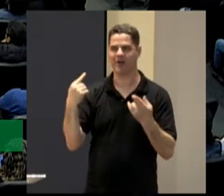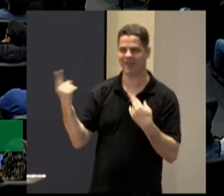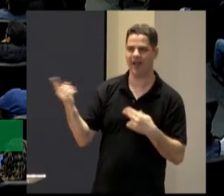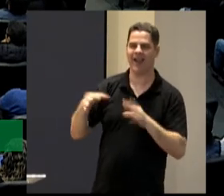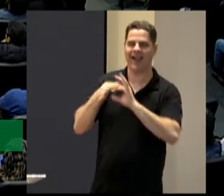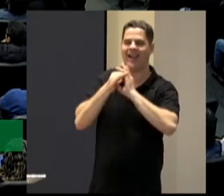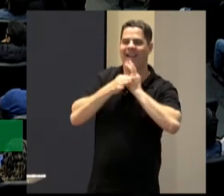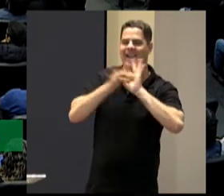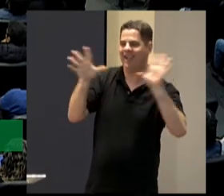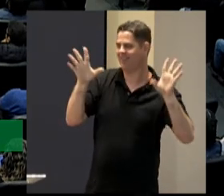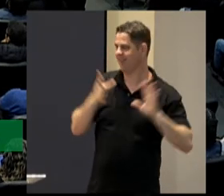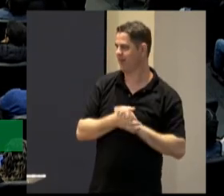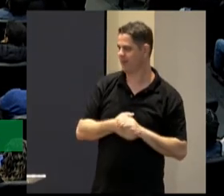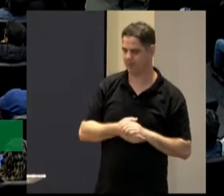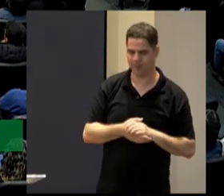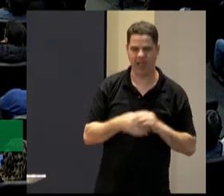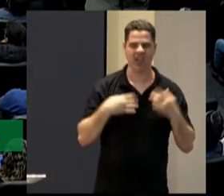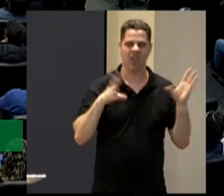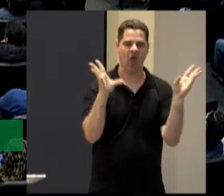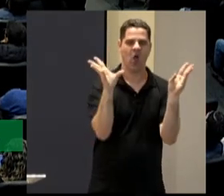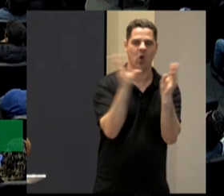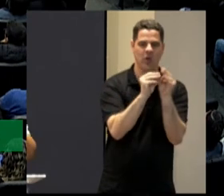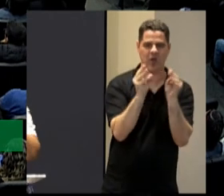Fica à vontade.